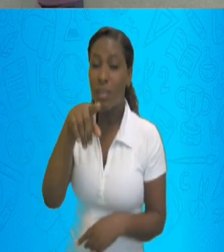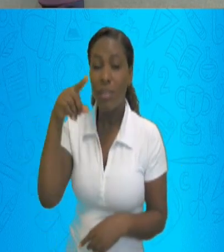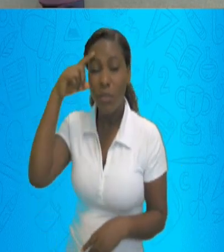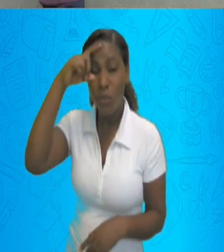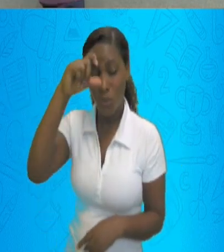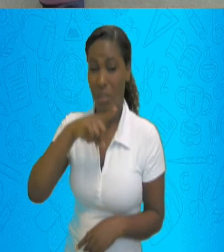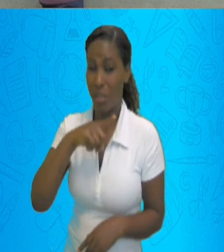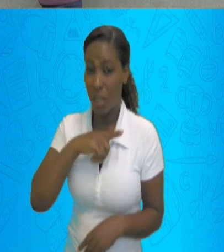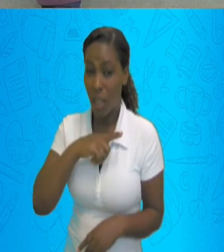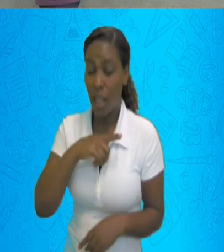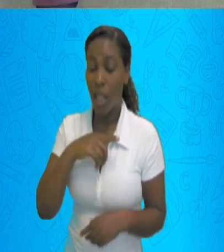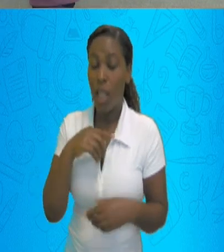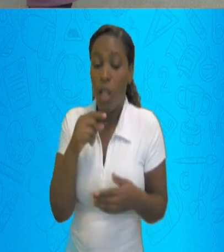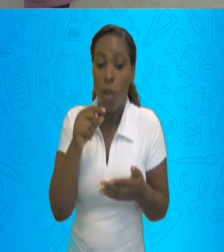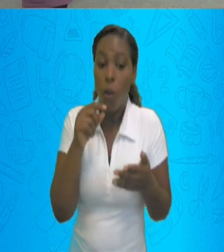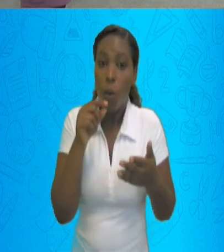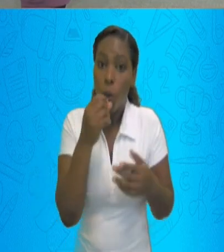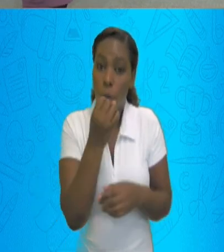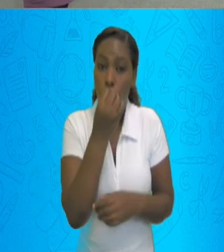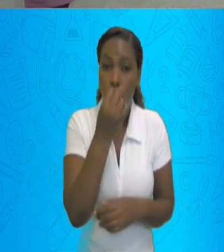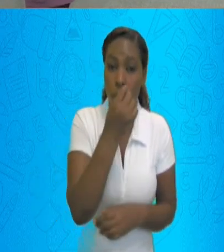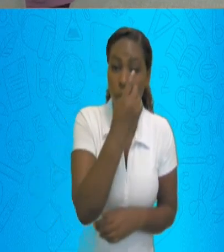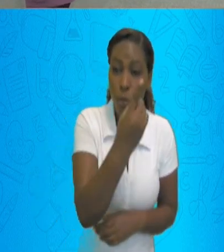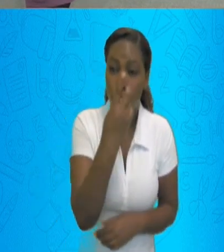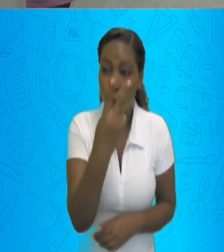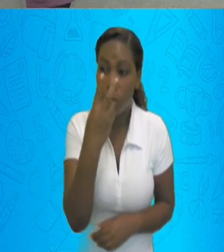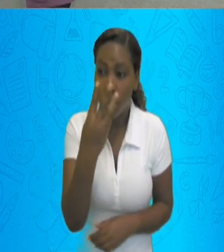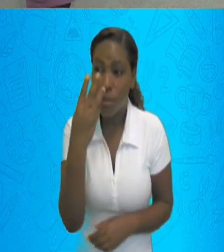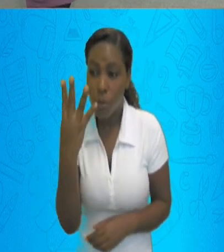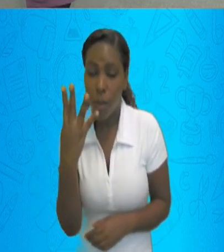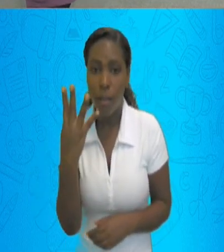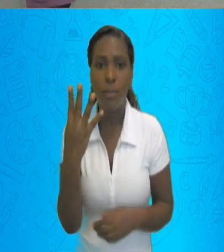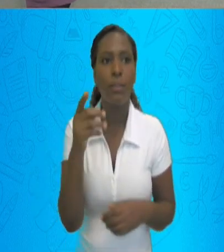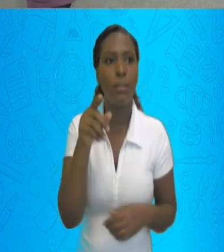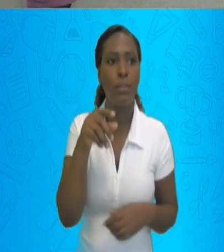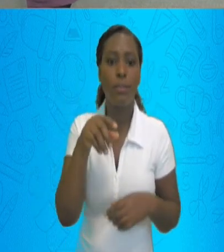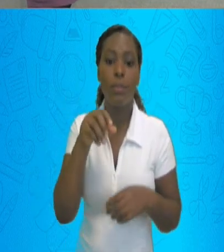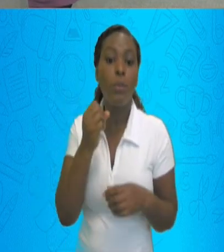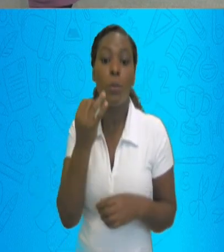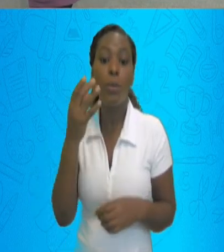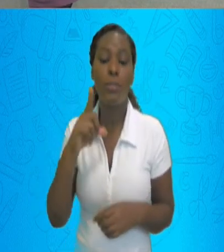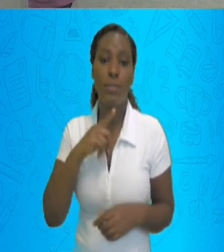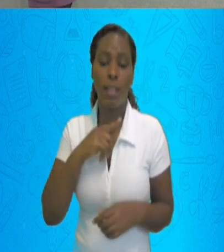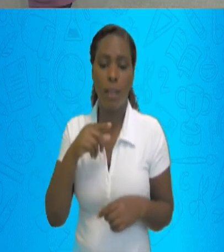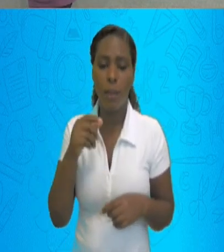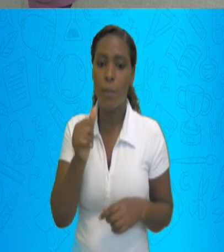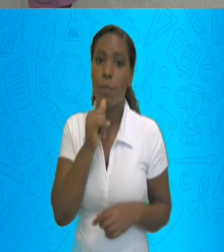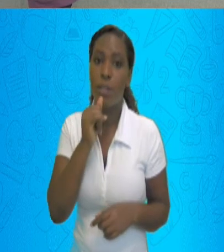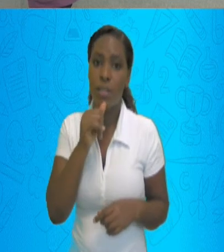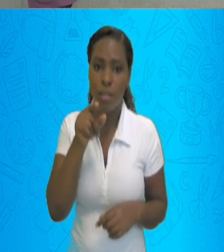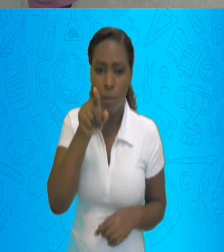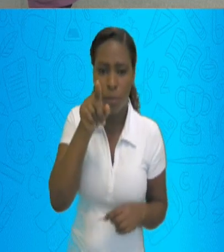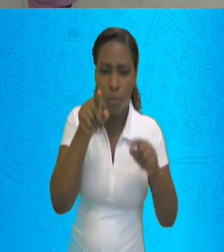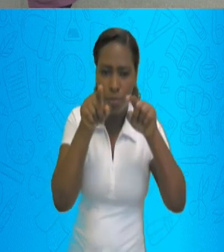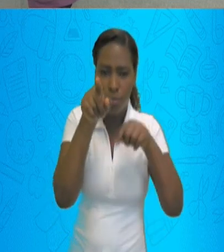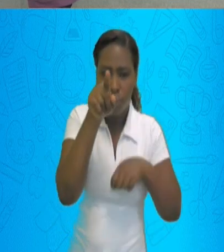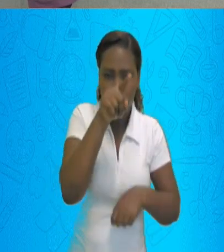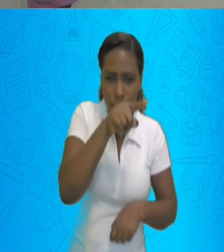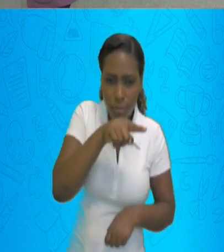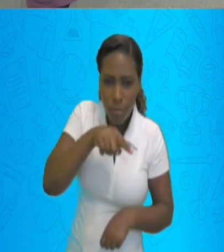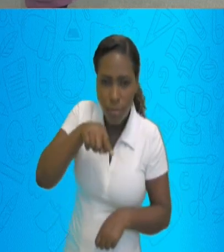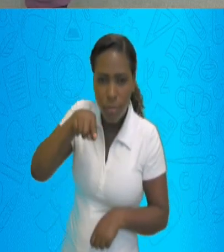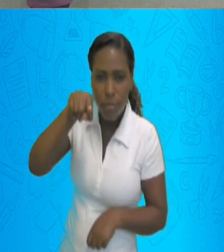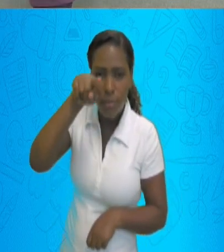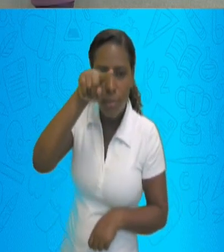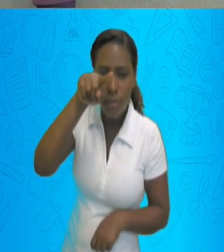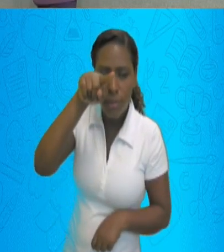como o denominador. Se o denominador é a quantidade de fração de partes que nós dividimos o